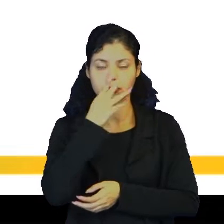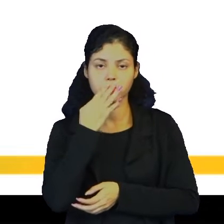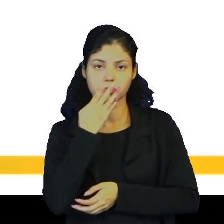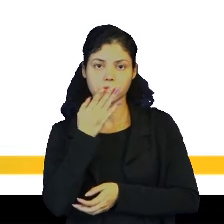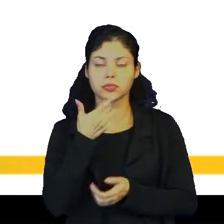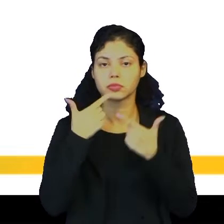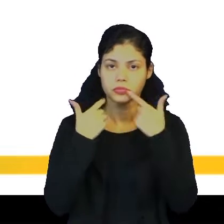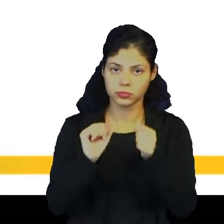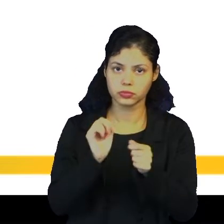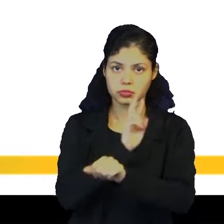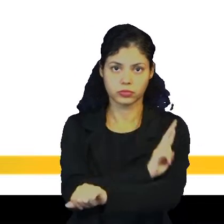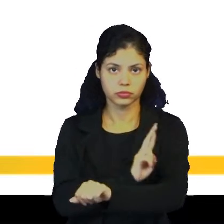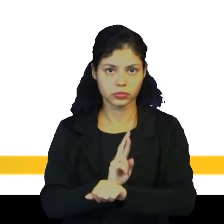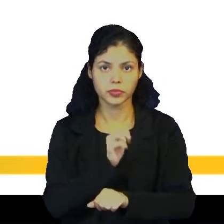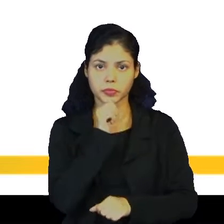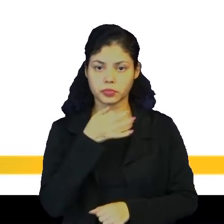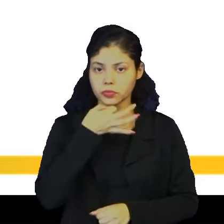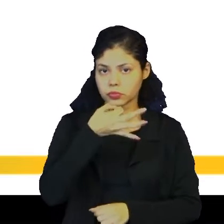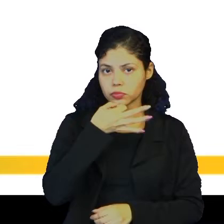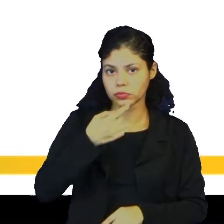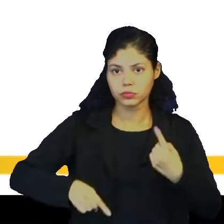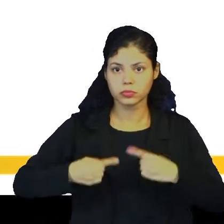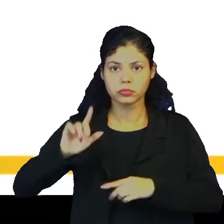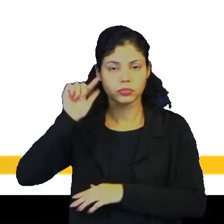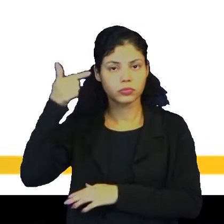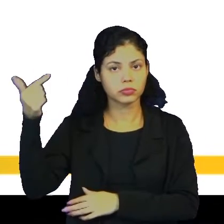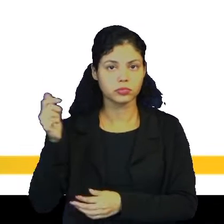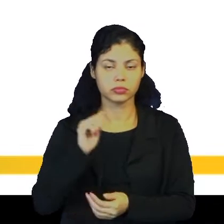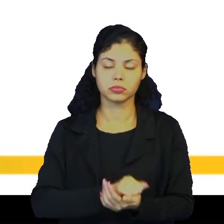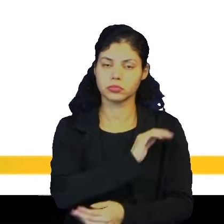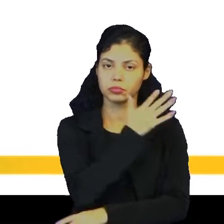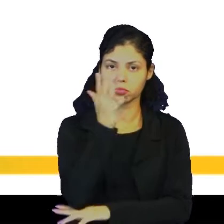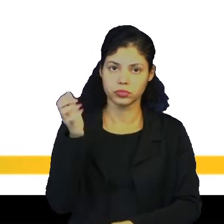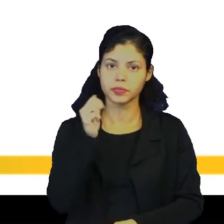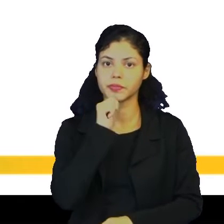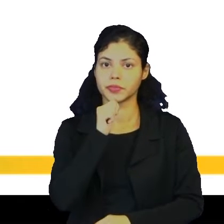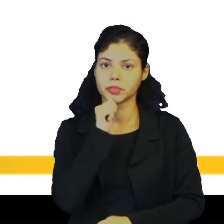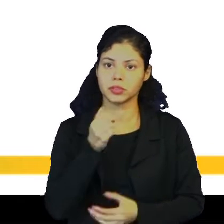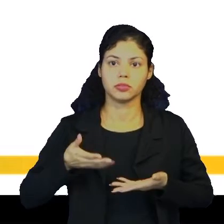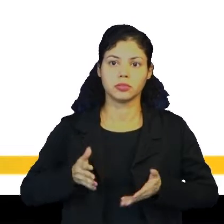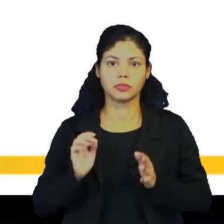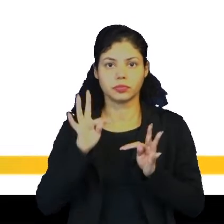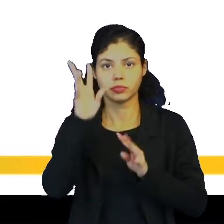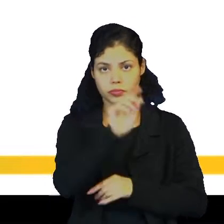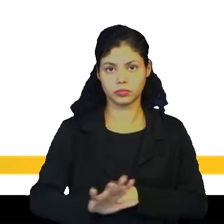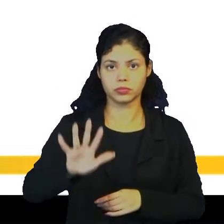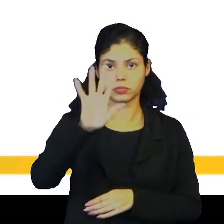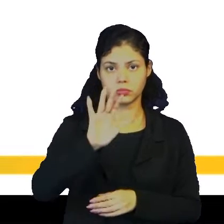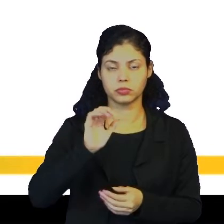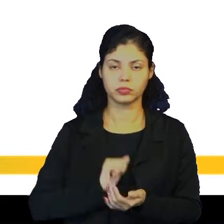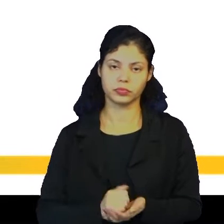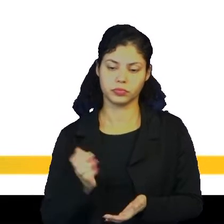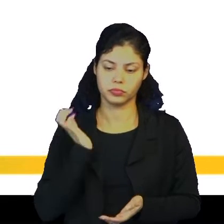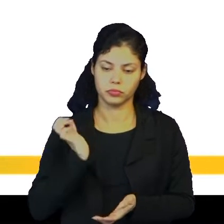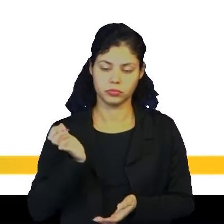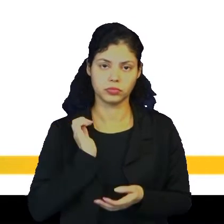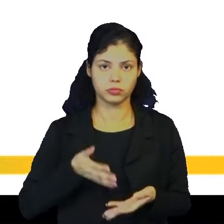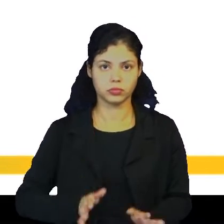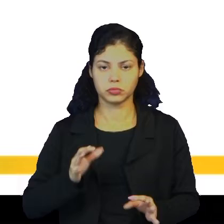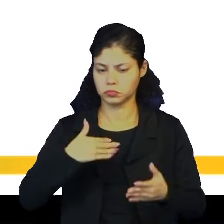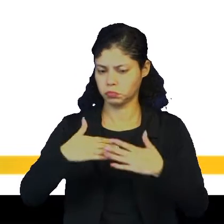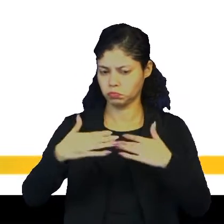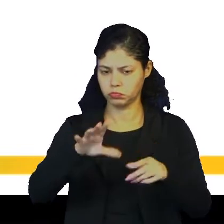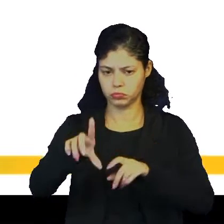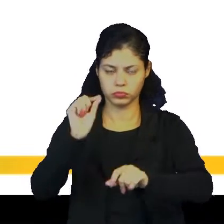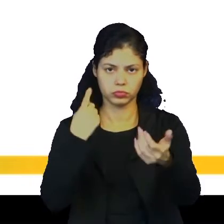sexo, língua, religião, opinião política ou de outra natureza, origem nacional ou social, riqueza, nascimento ou